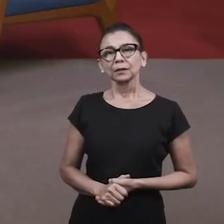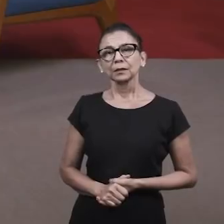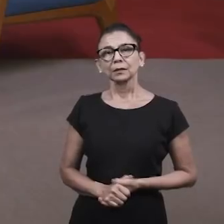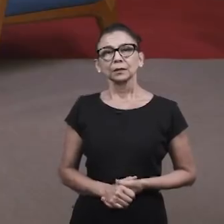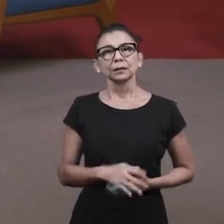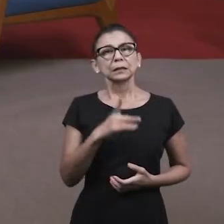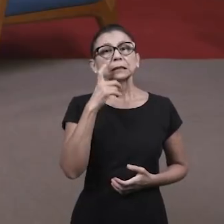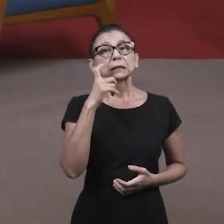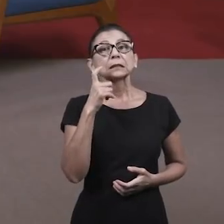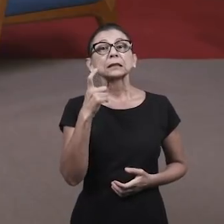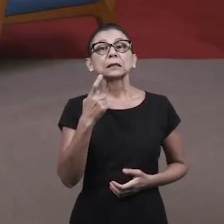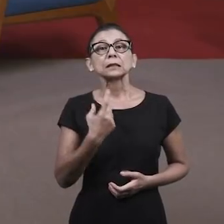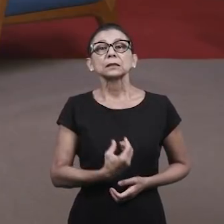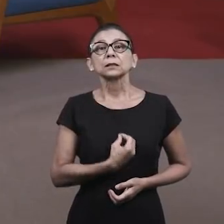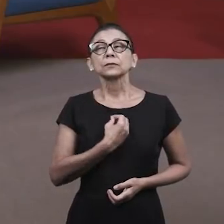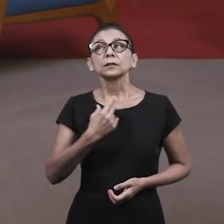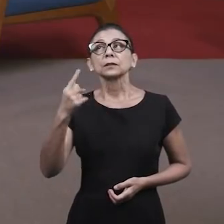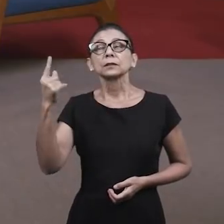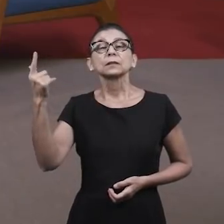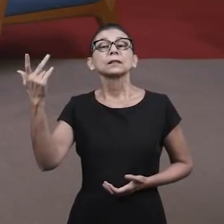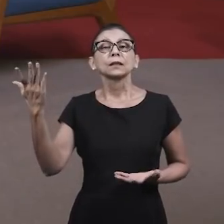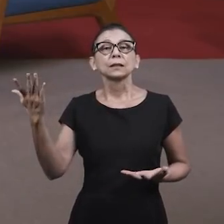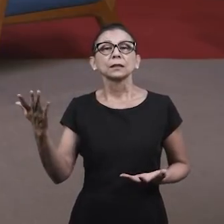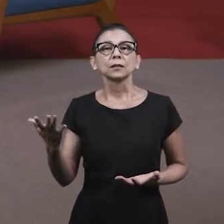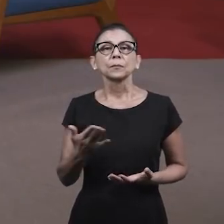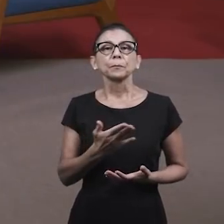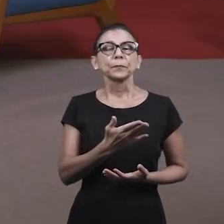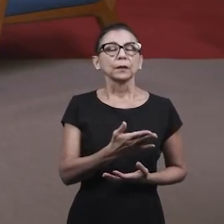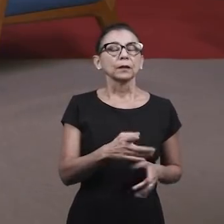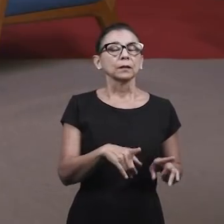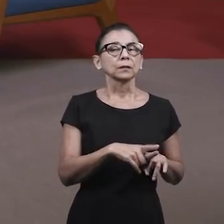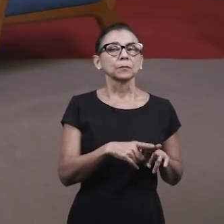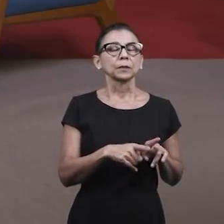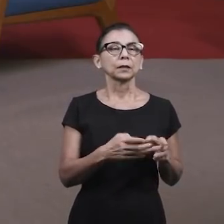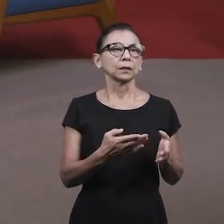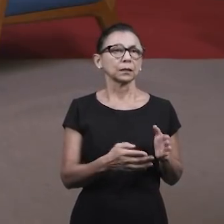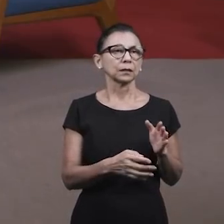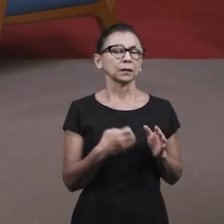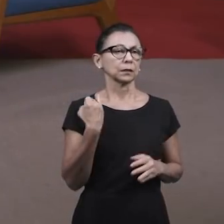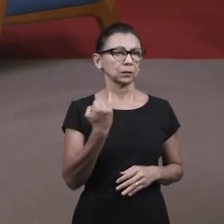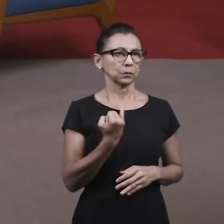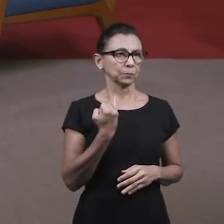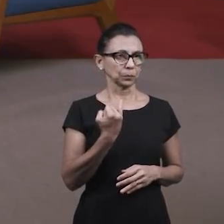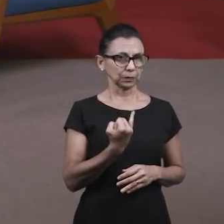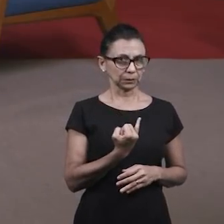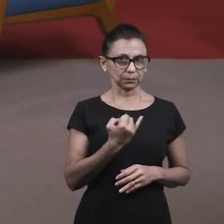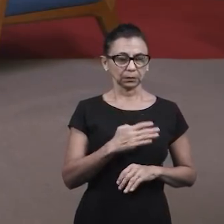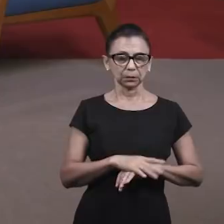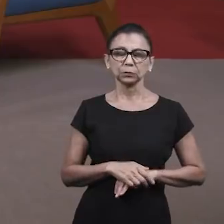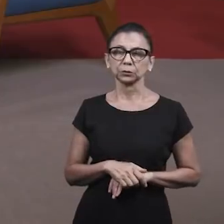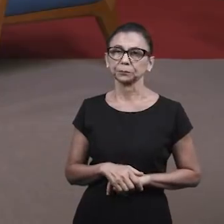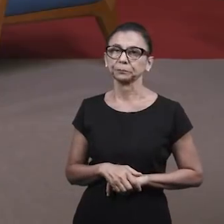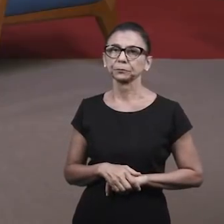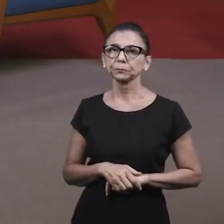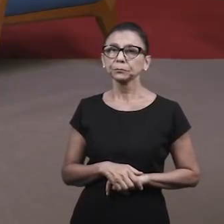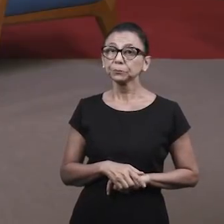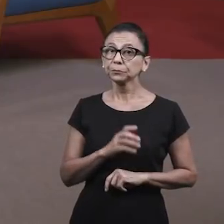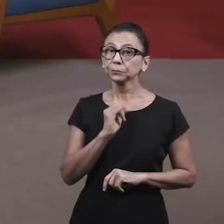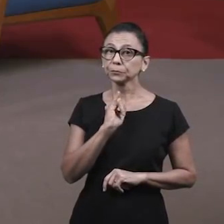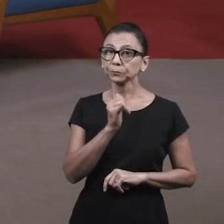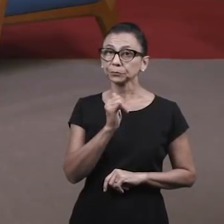todo mundo está posto no maligno. Então, essa é a situação do mundo